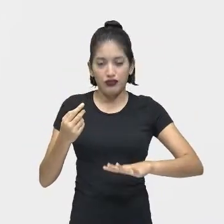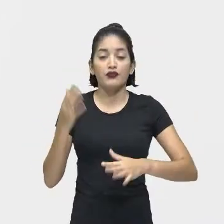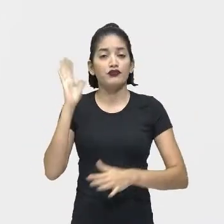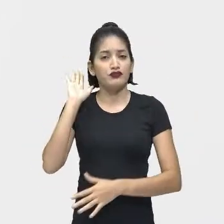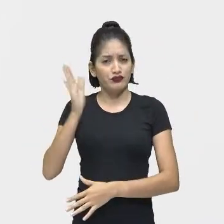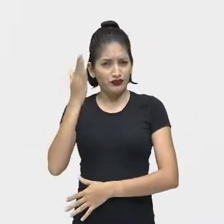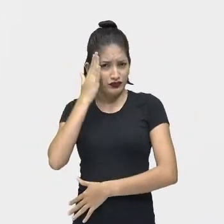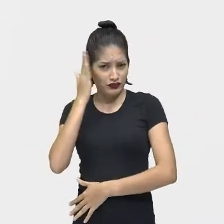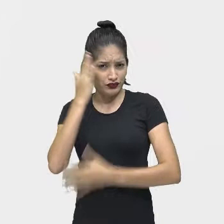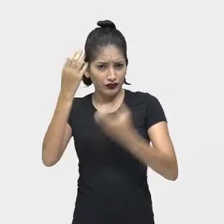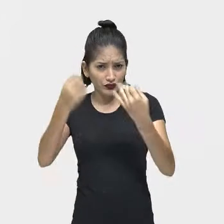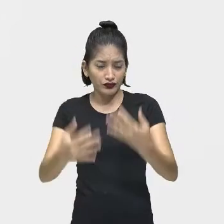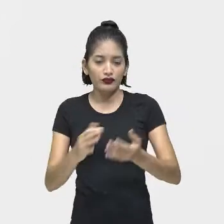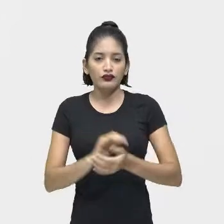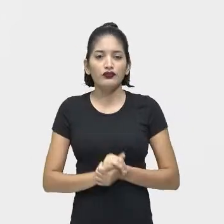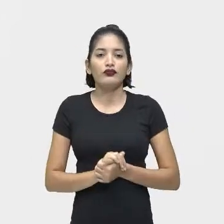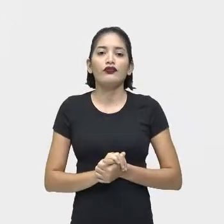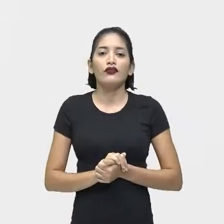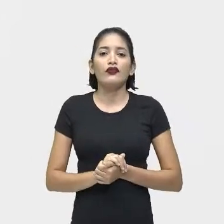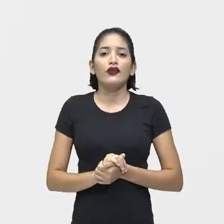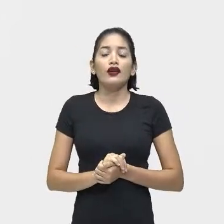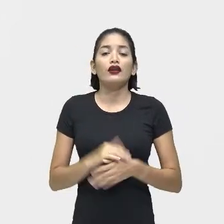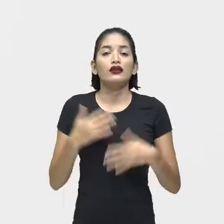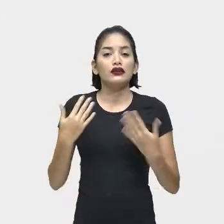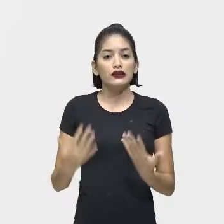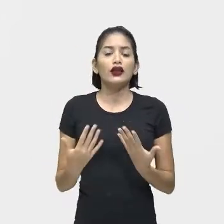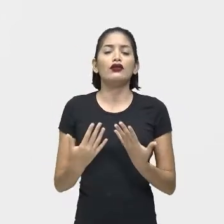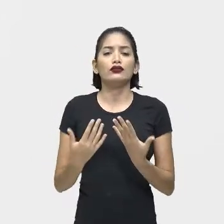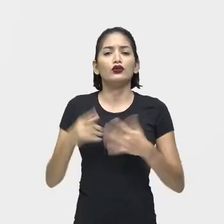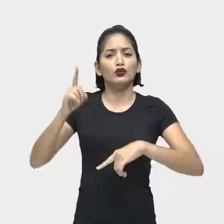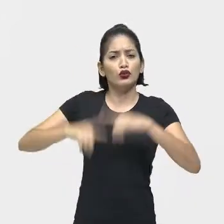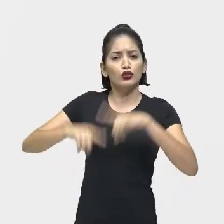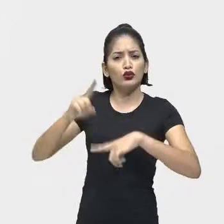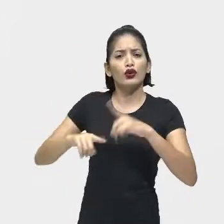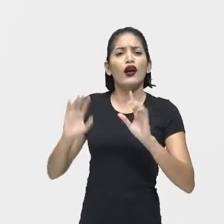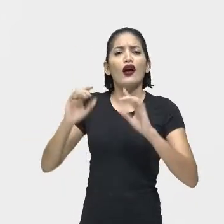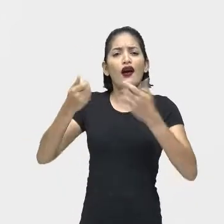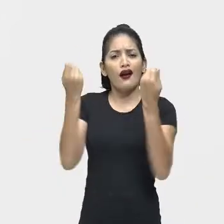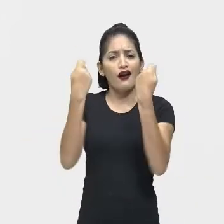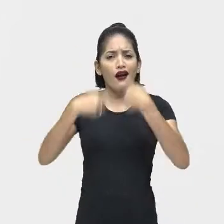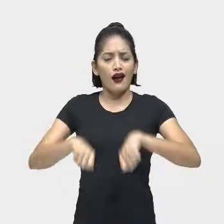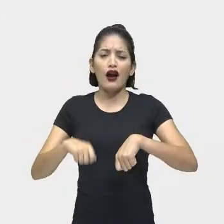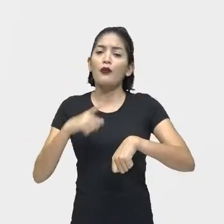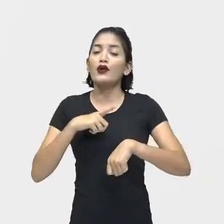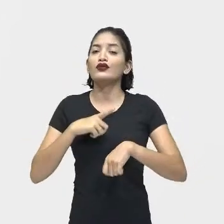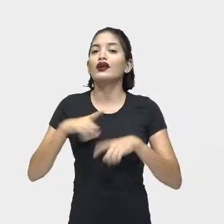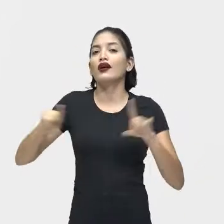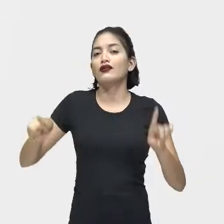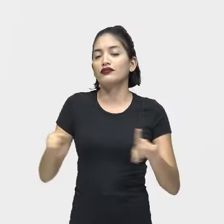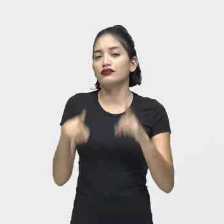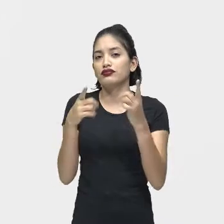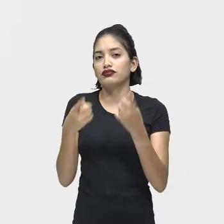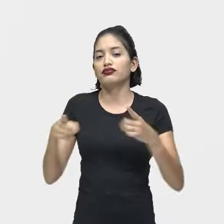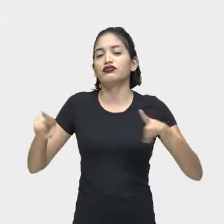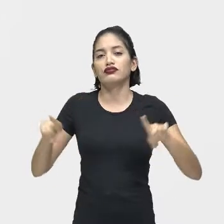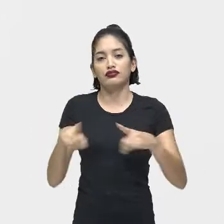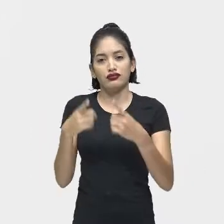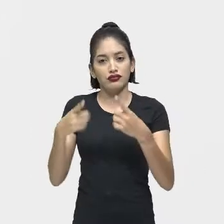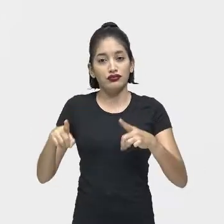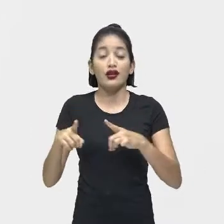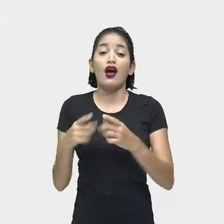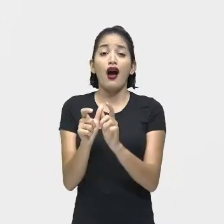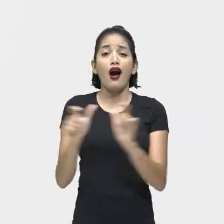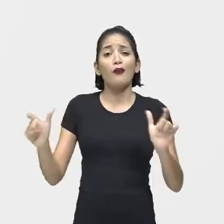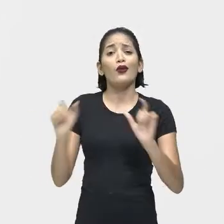Os instrumentos de altura indefinidas são incapazes de produzir uma melodia, visto que a maioria